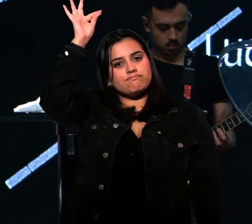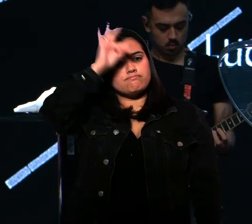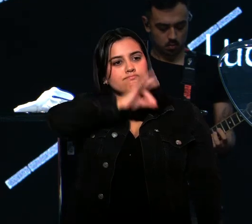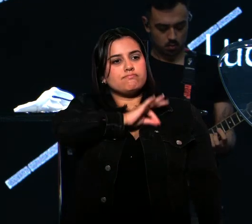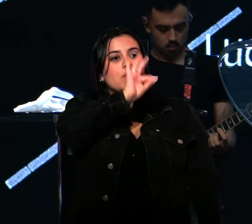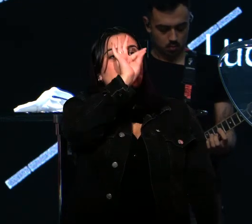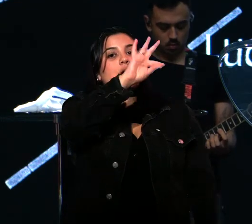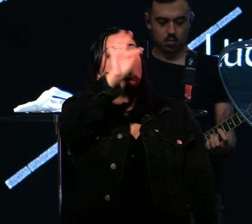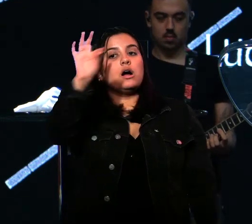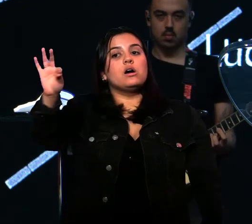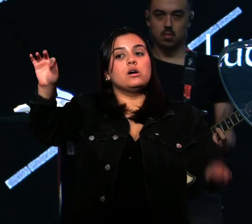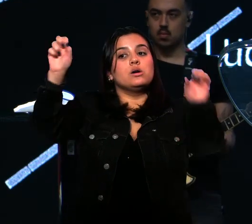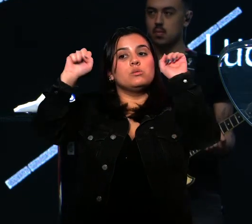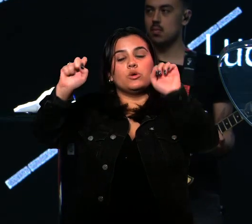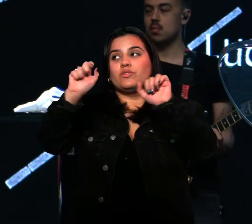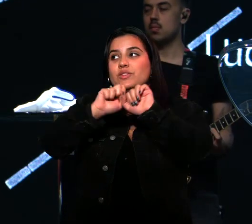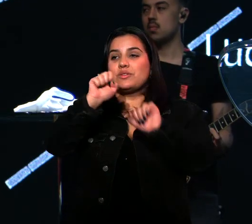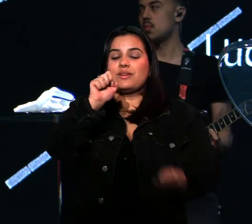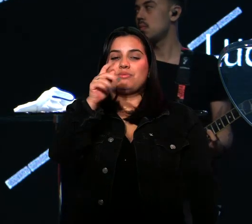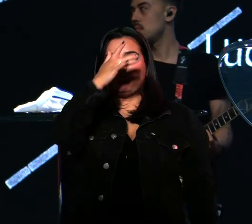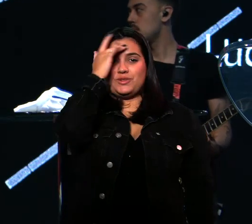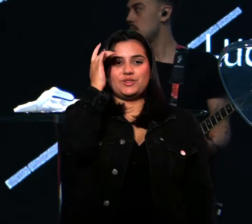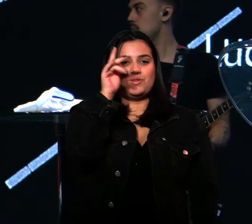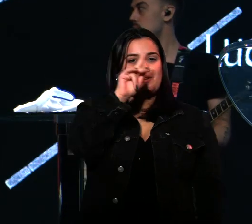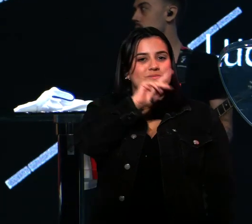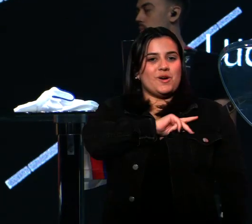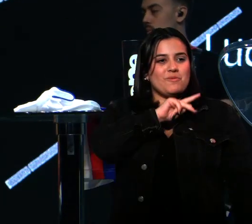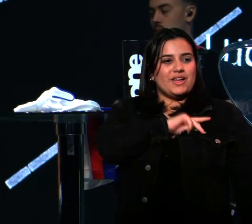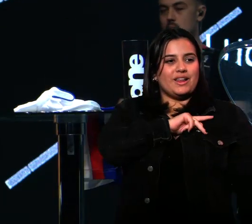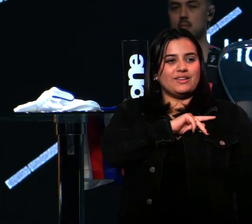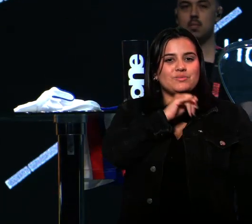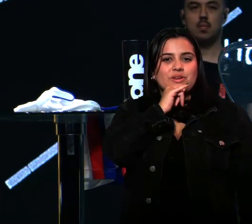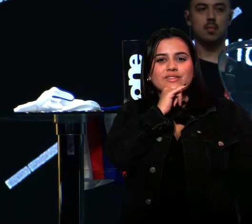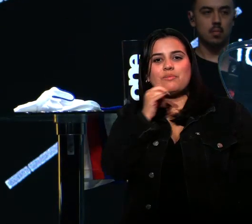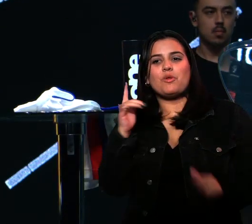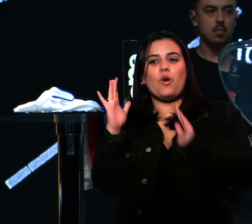fazer um palmeirense orar por São Paulino, gente.